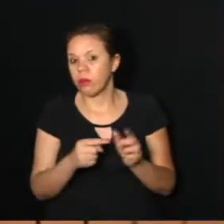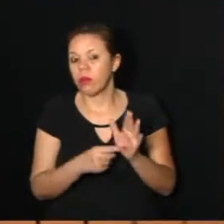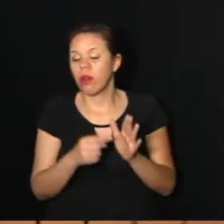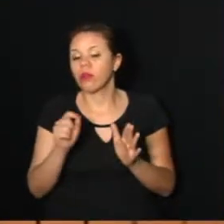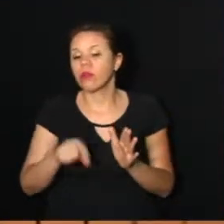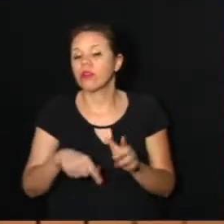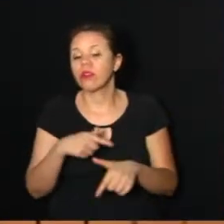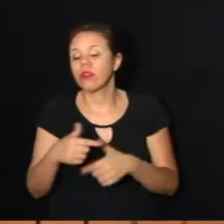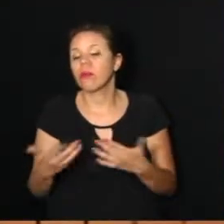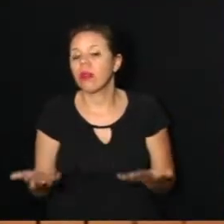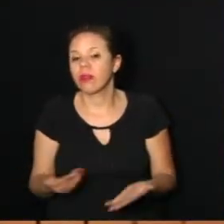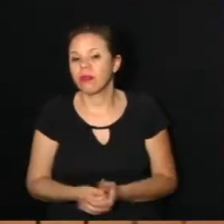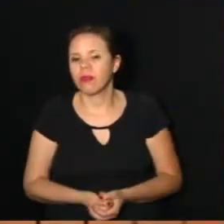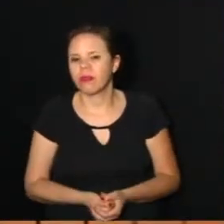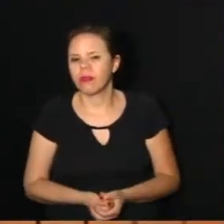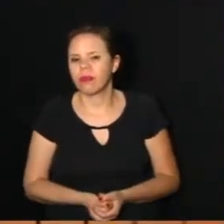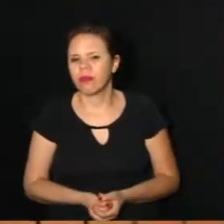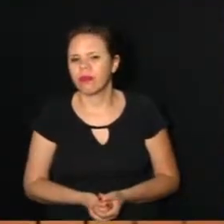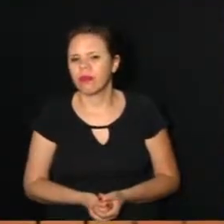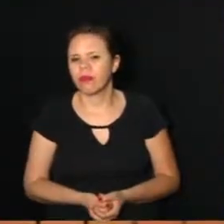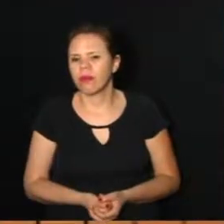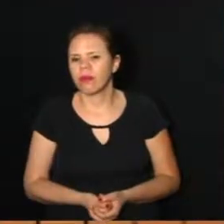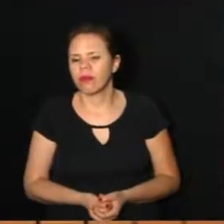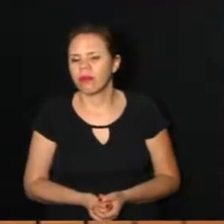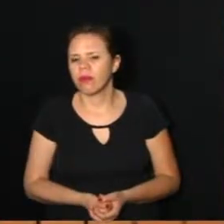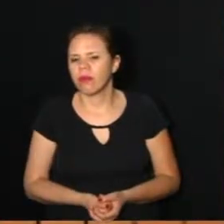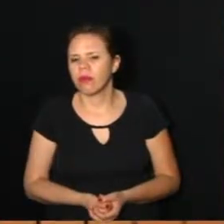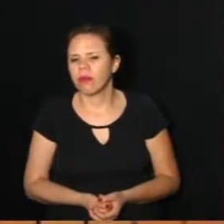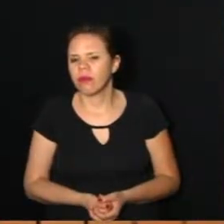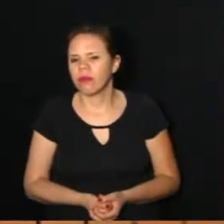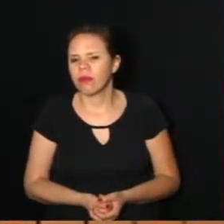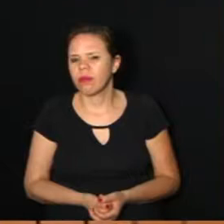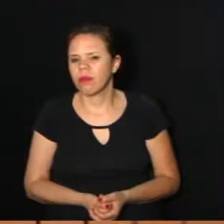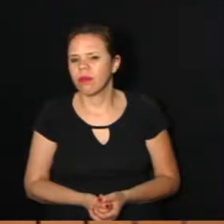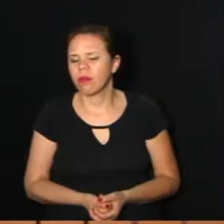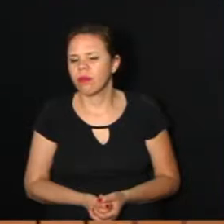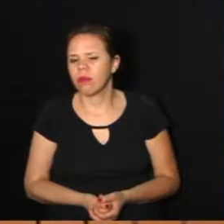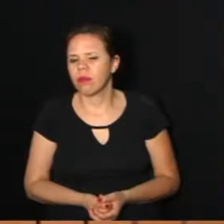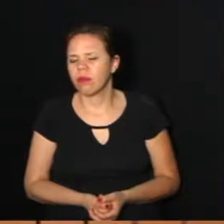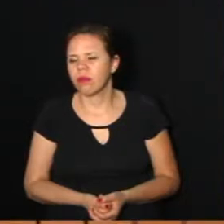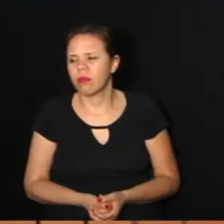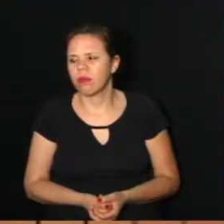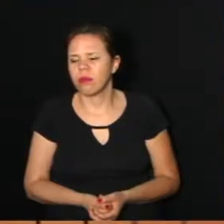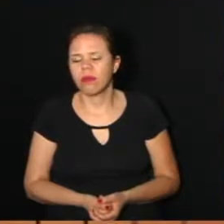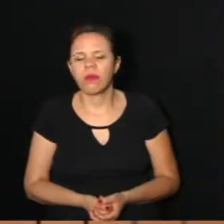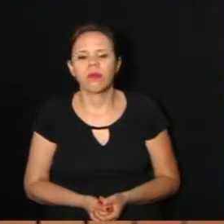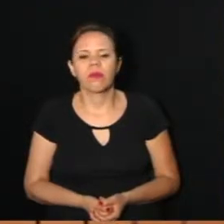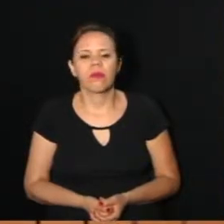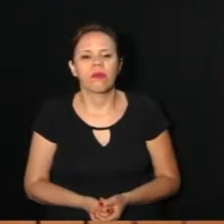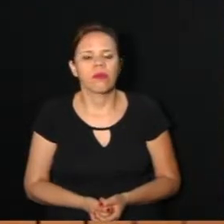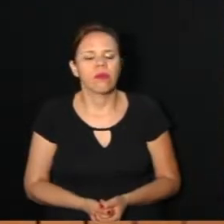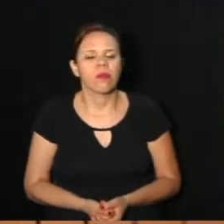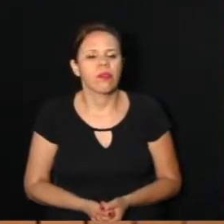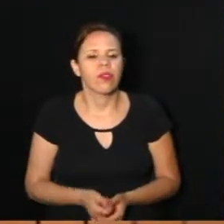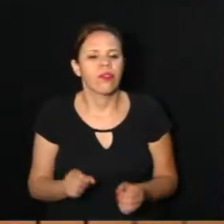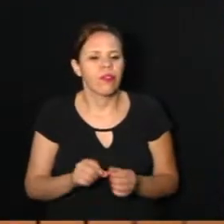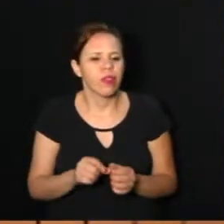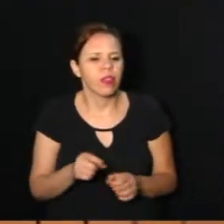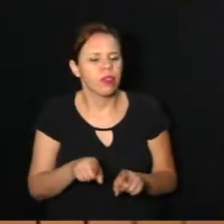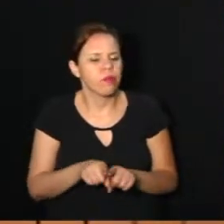essas atividades, né? Um trabalho que a CETESB também já tem feito e muitos municípios vêm fazendo, Campinas também fez,